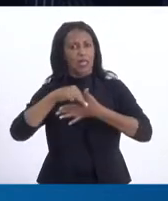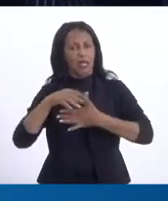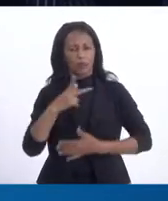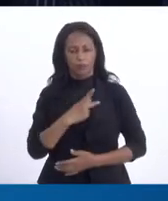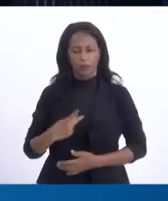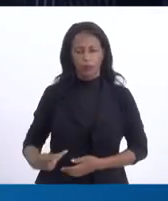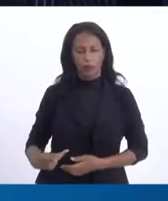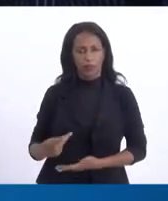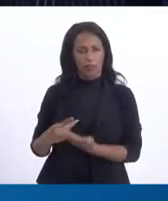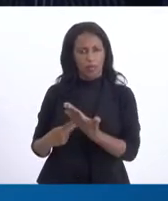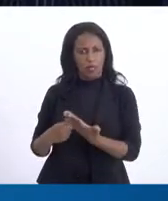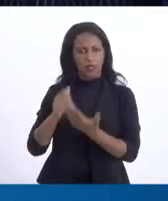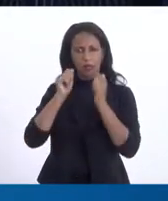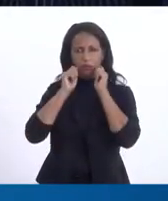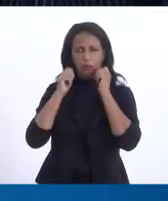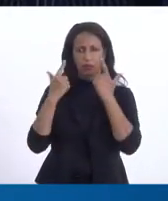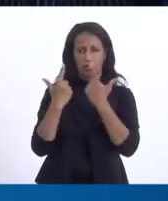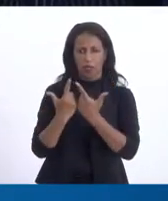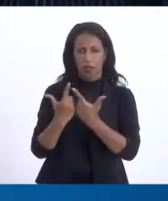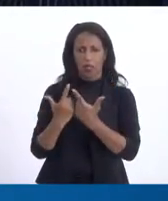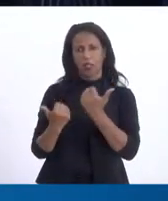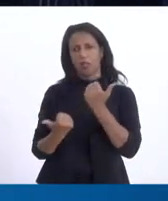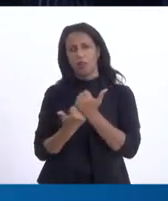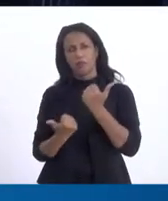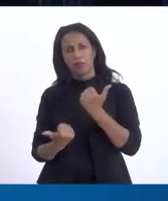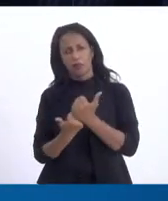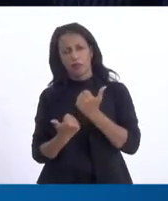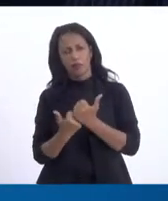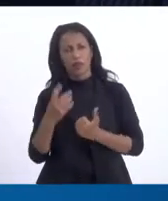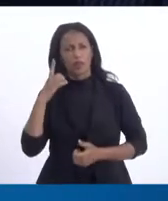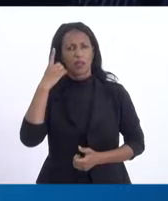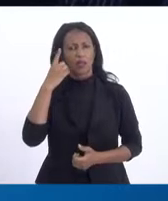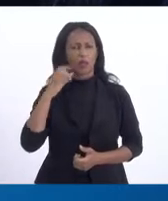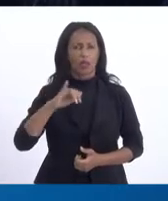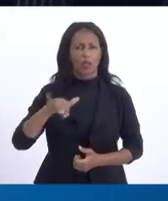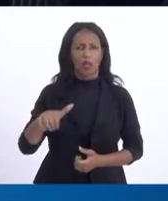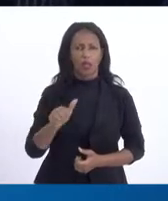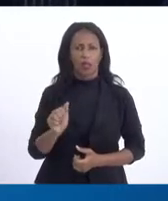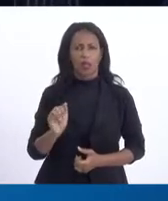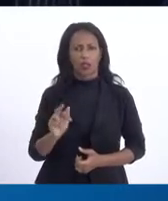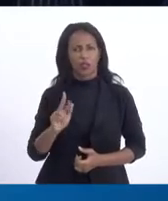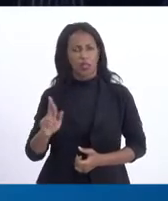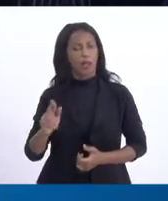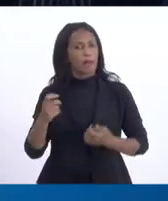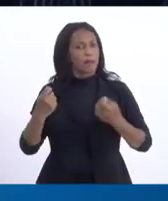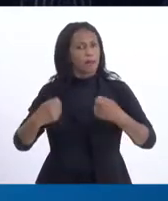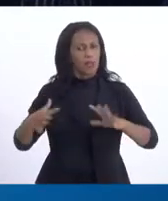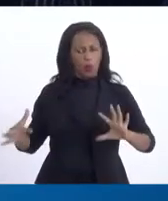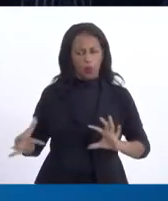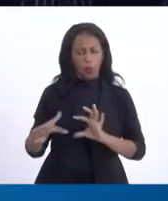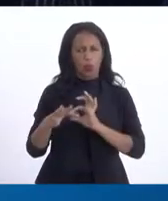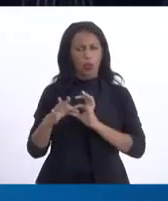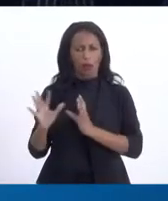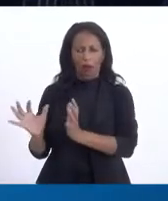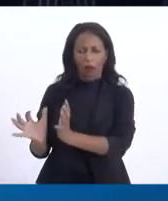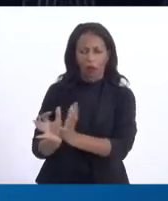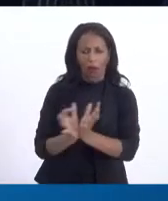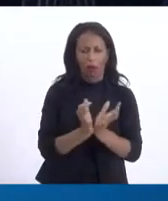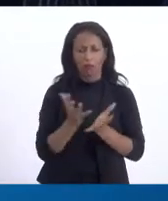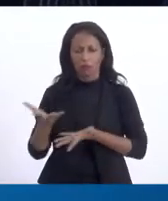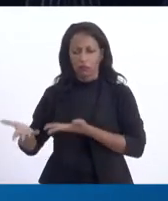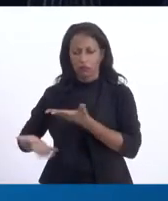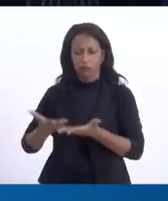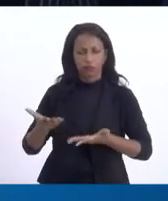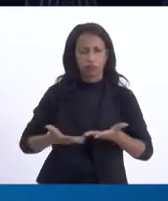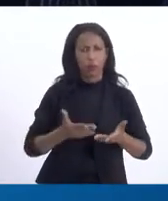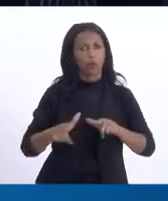deputado André Siciliano, e pelo seu vice-presidente, deputado Jair Bittencourt. É preciso unir as classes produtoras,